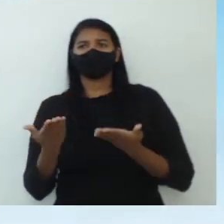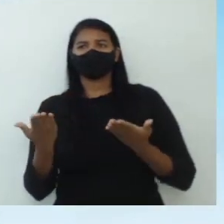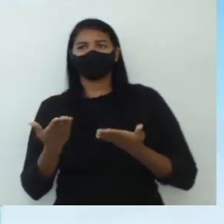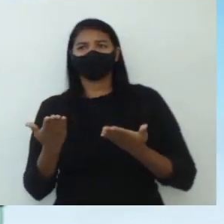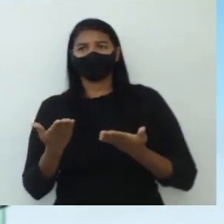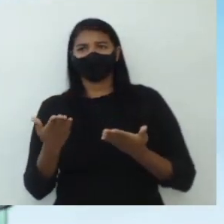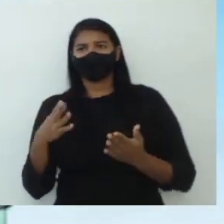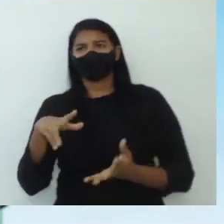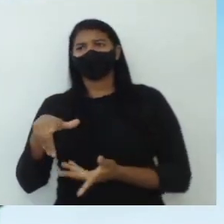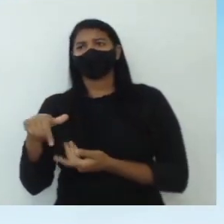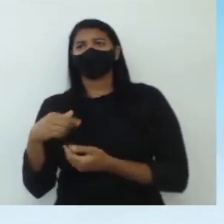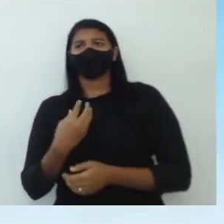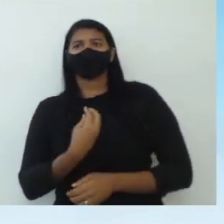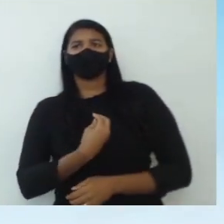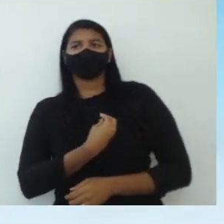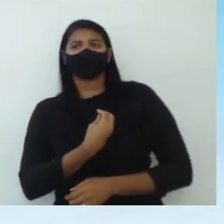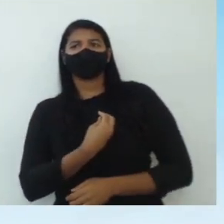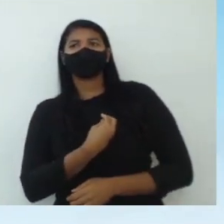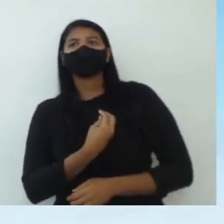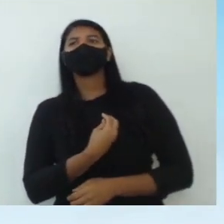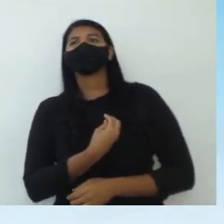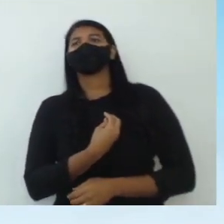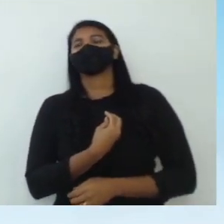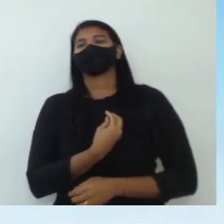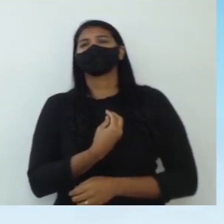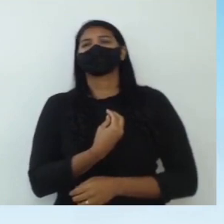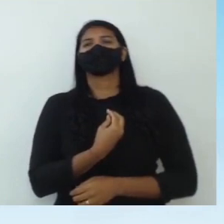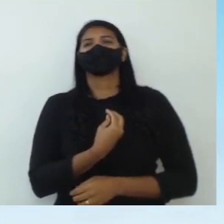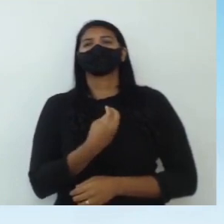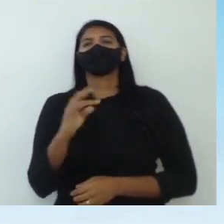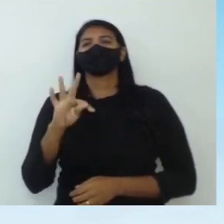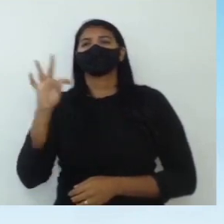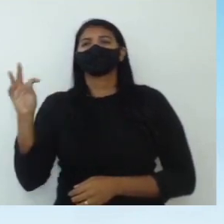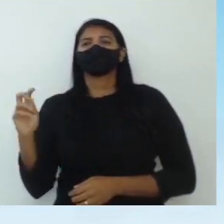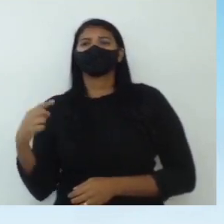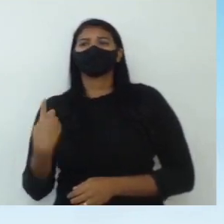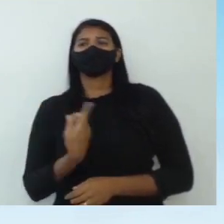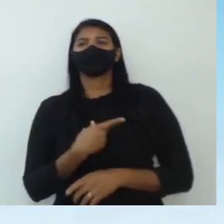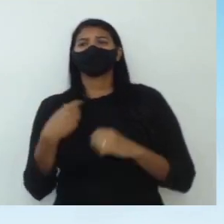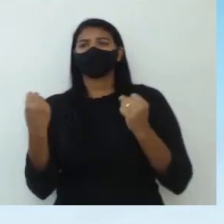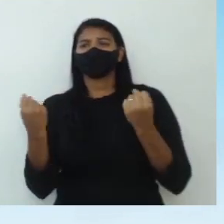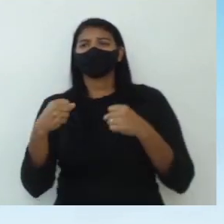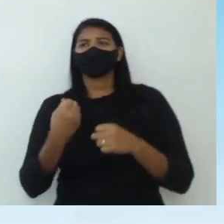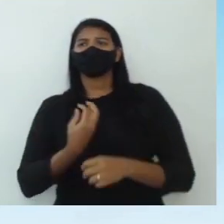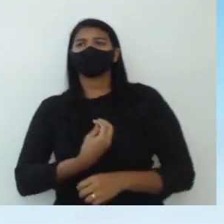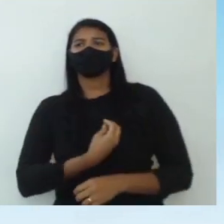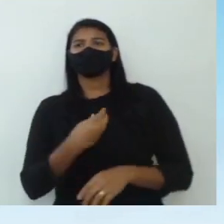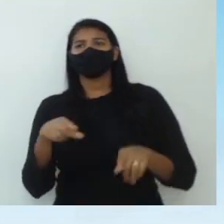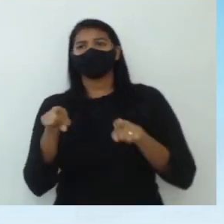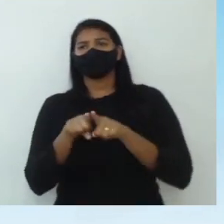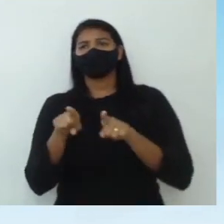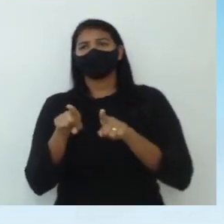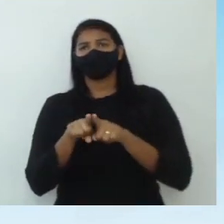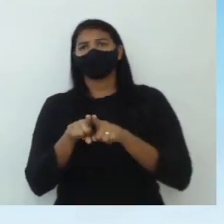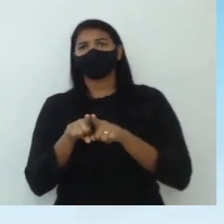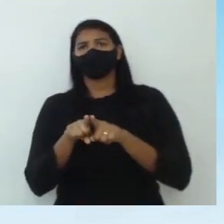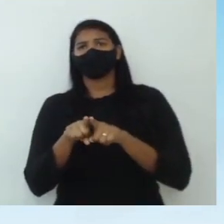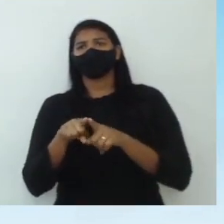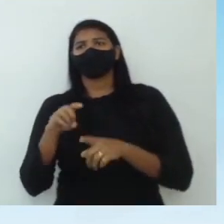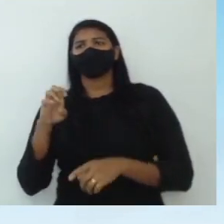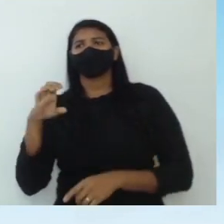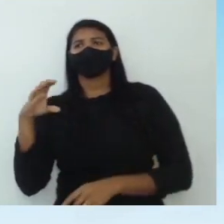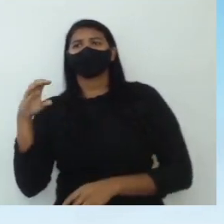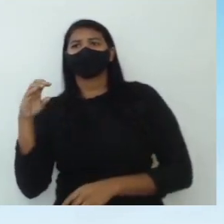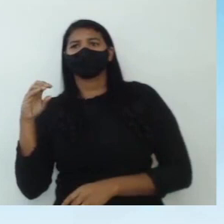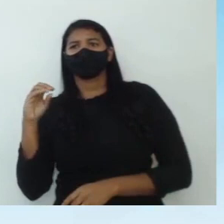para viver uma situação em que todos devemos viver de forma em que o eco, né,